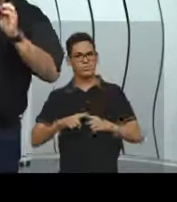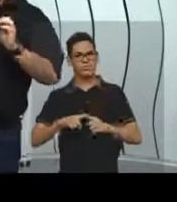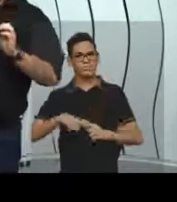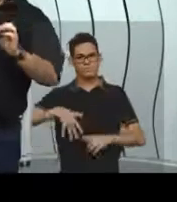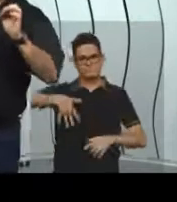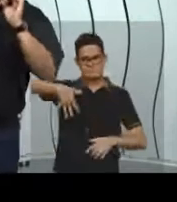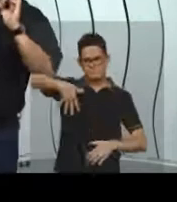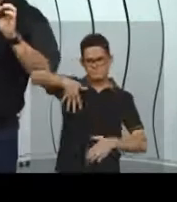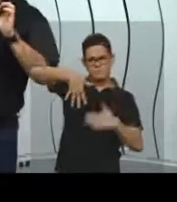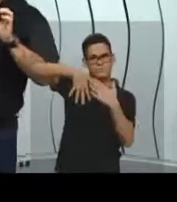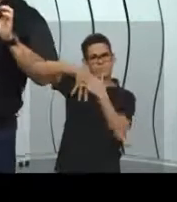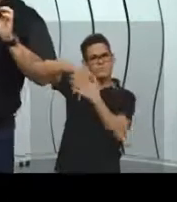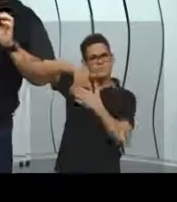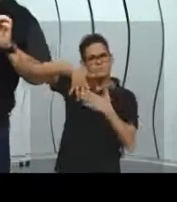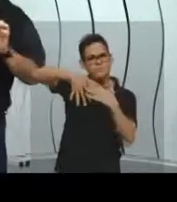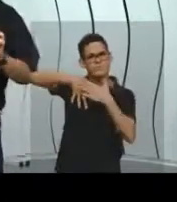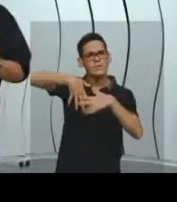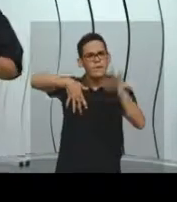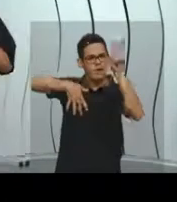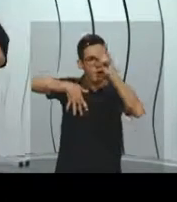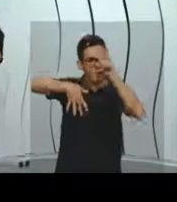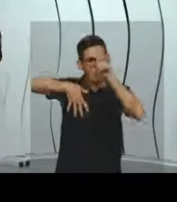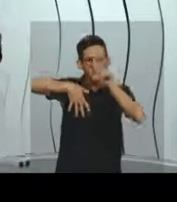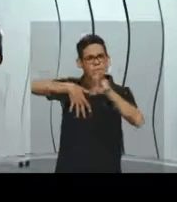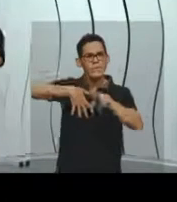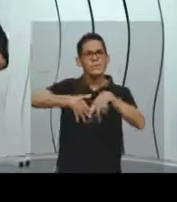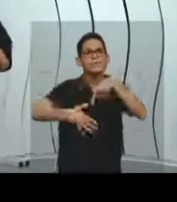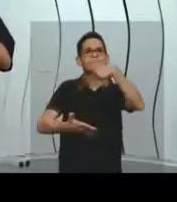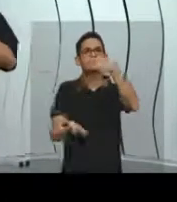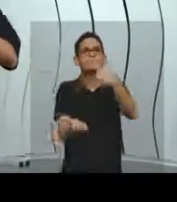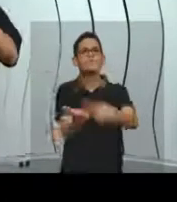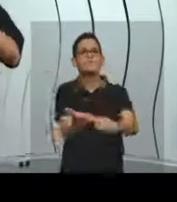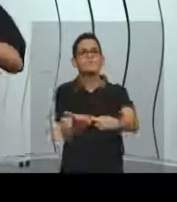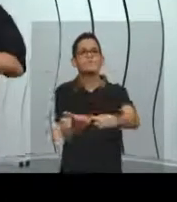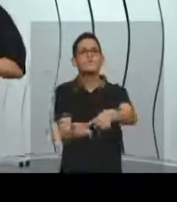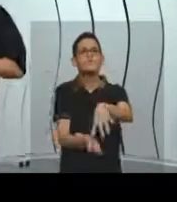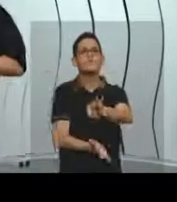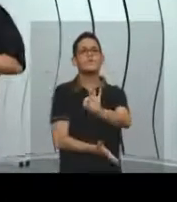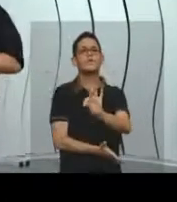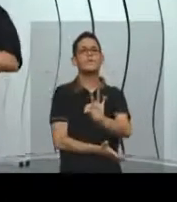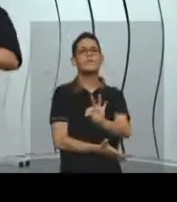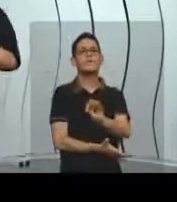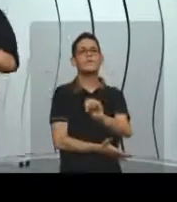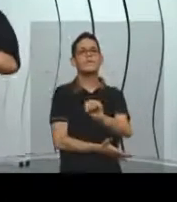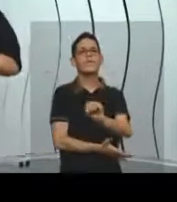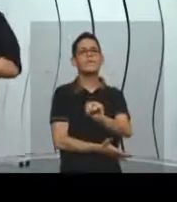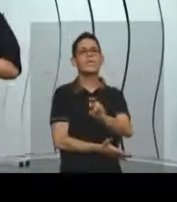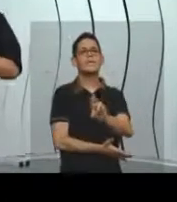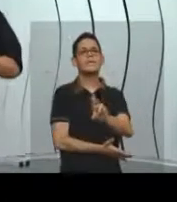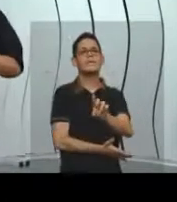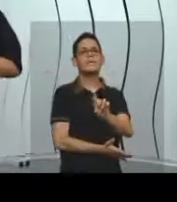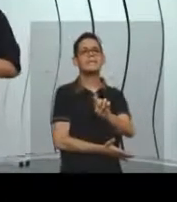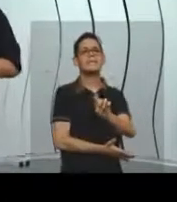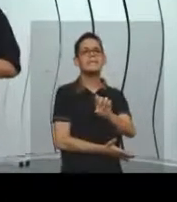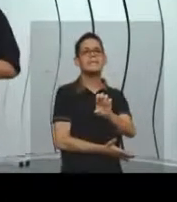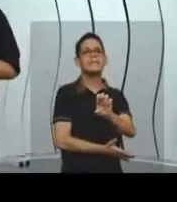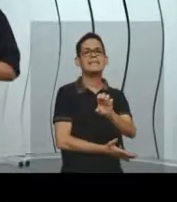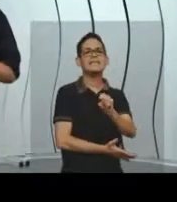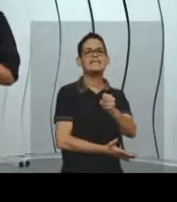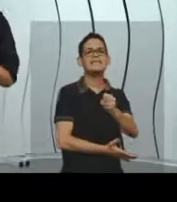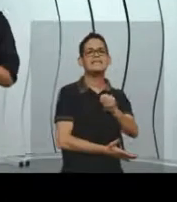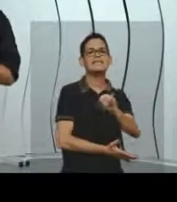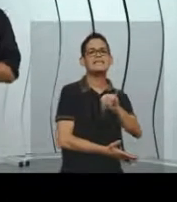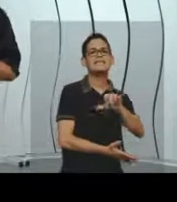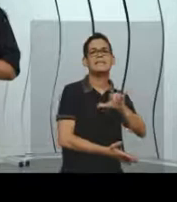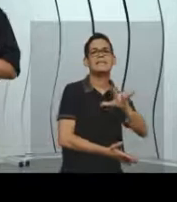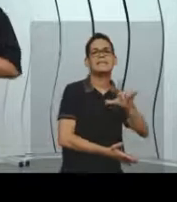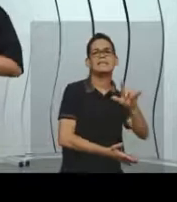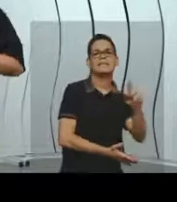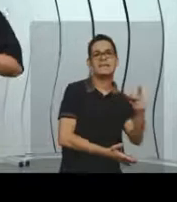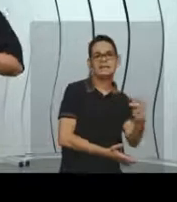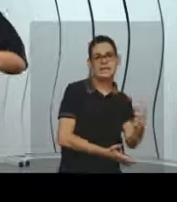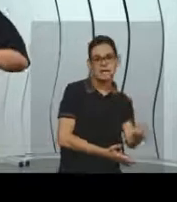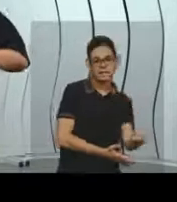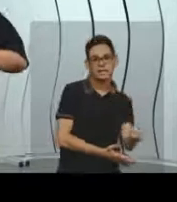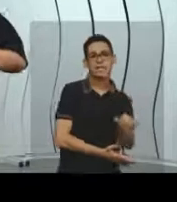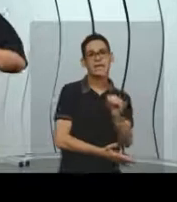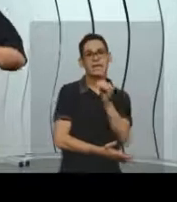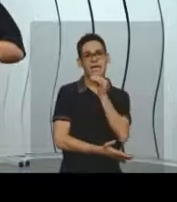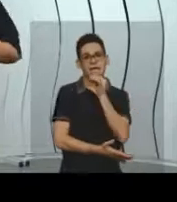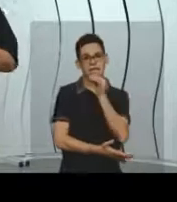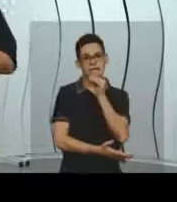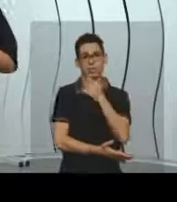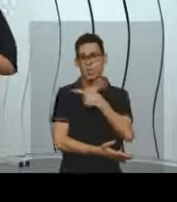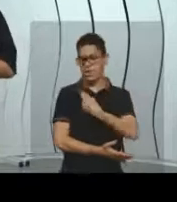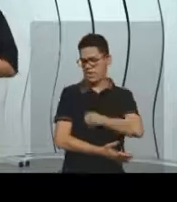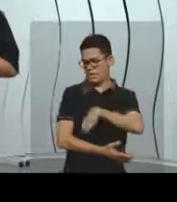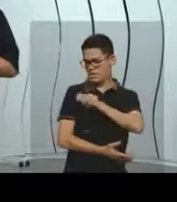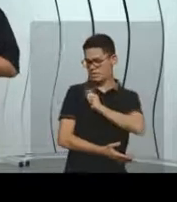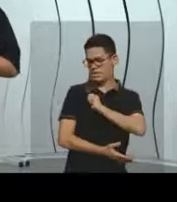o Tratado de Tordesilhas, ele foi um tratado assinado entre Portugal e Espanha, mas, vamos dizer assim,